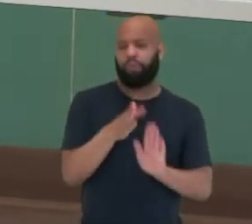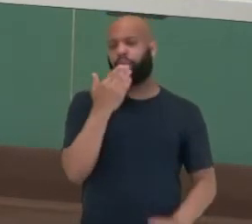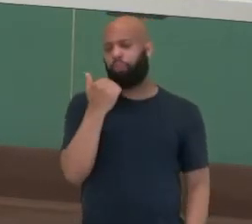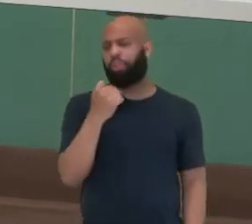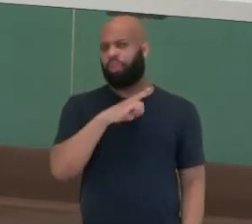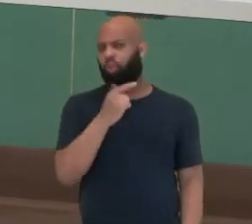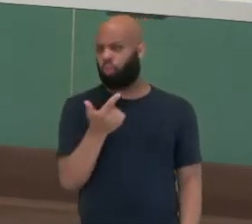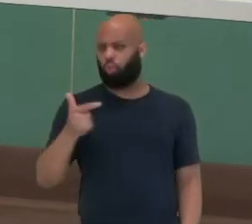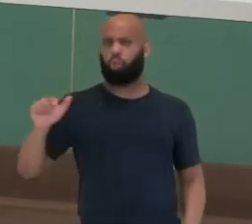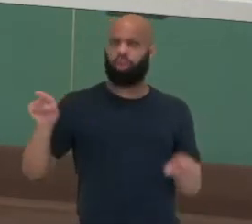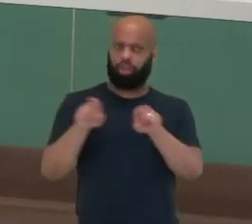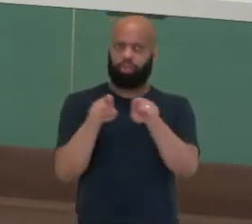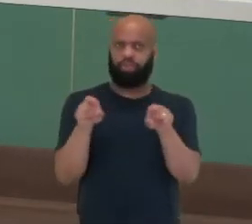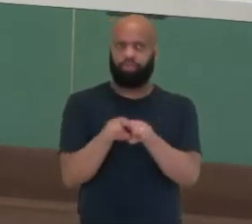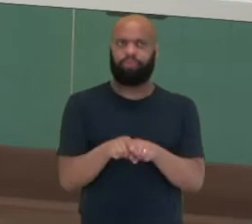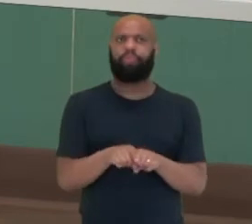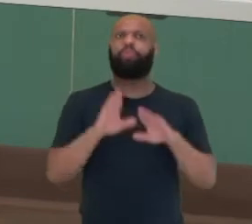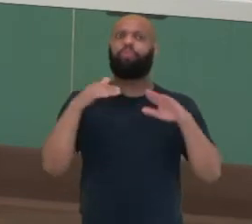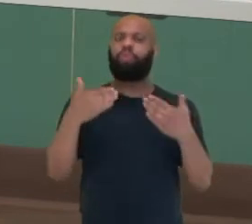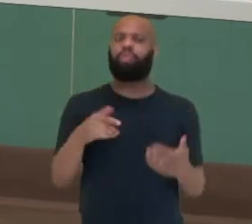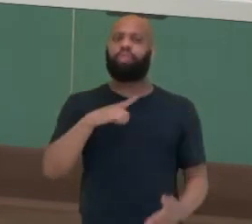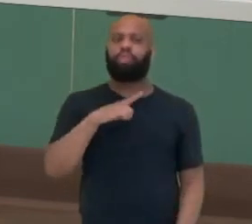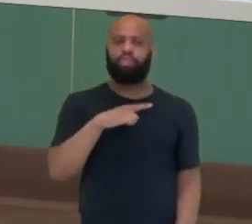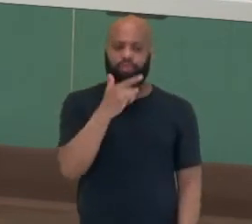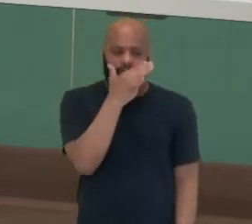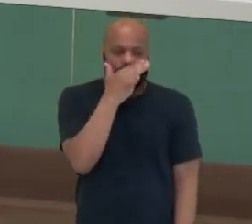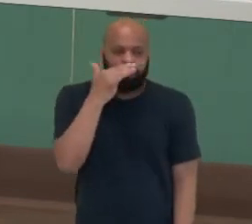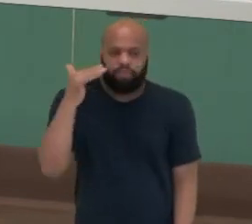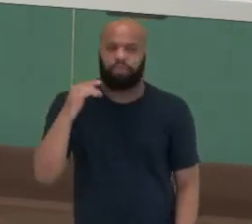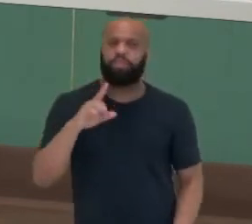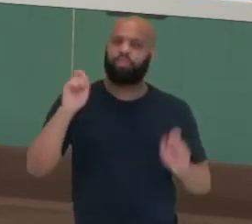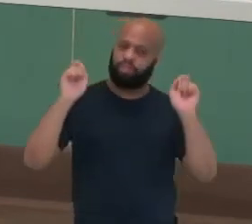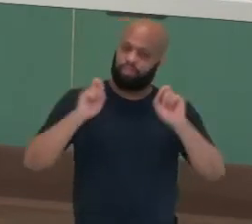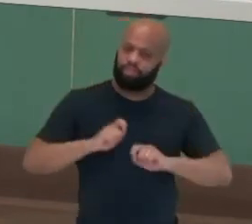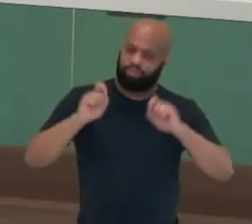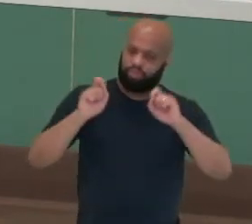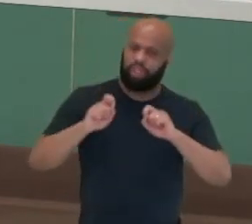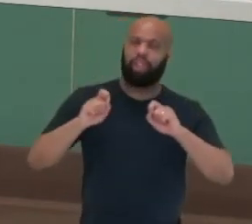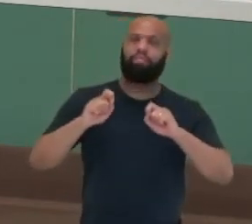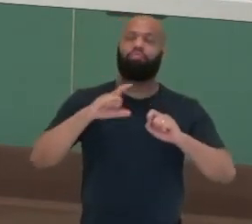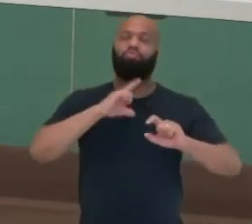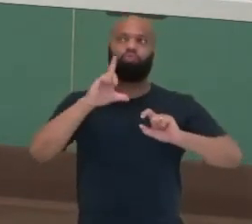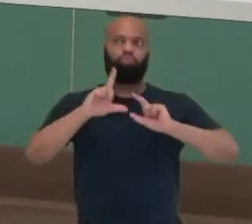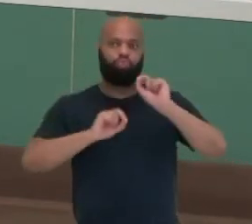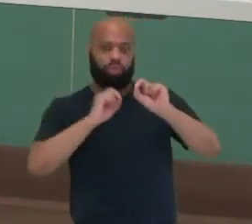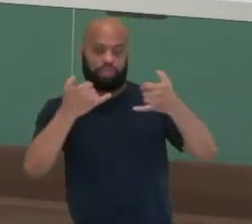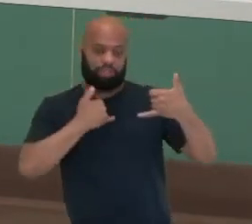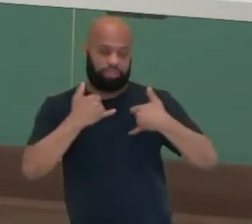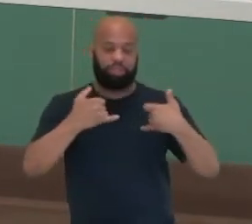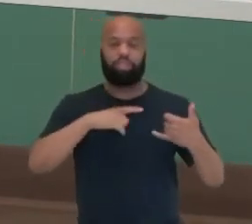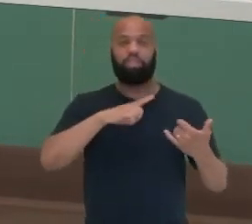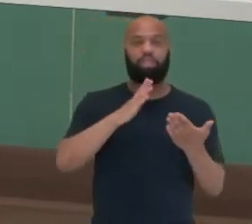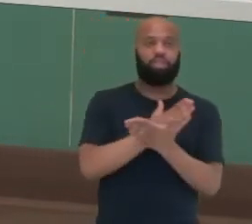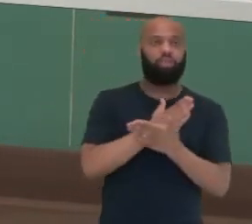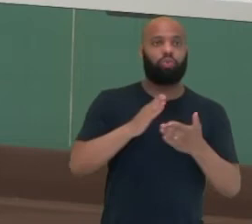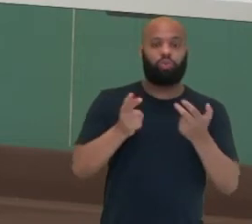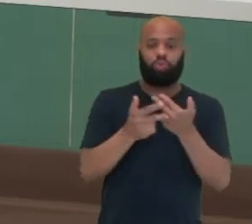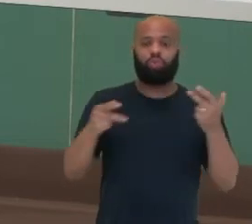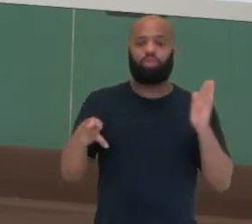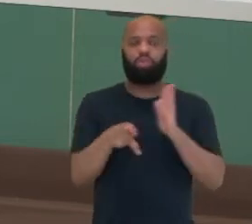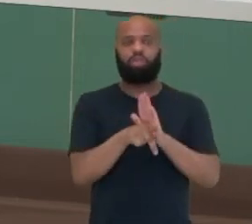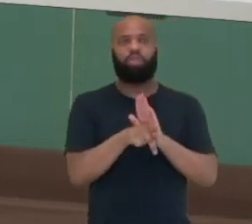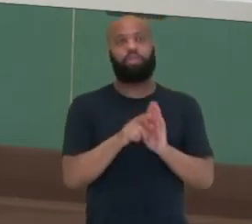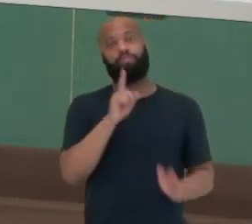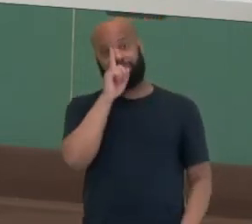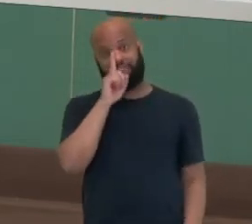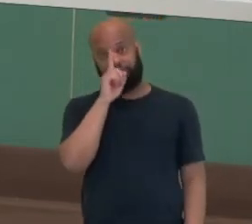alimentos. O olfato pode nos alertar para algumas situações de perigo. Lembra que eu falei? Segurança do nosso